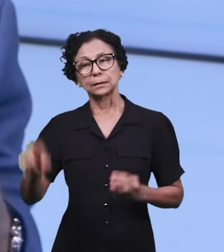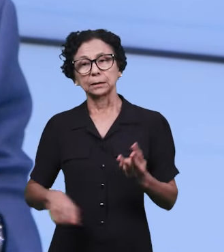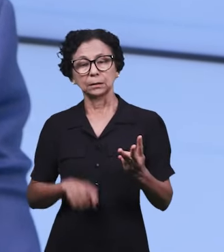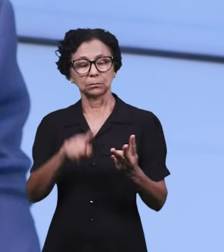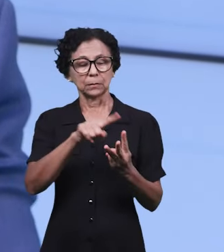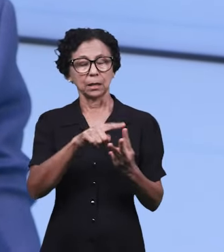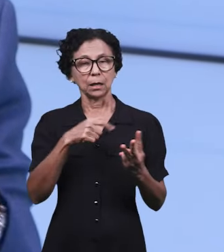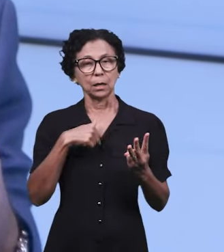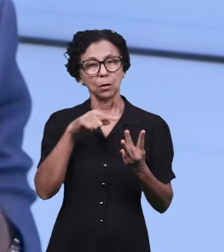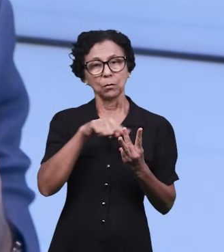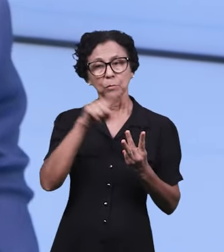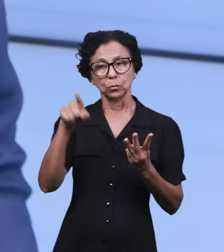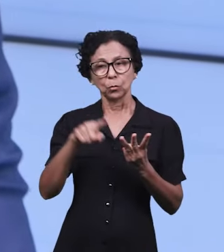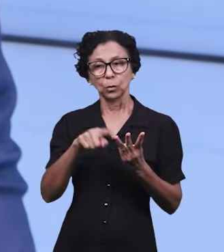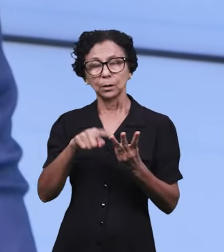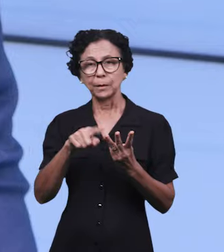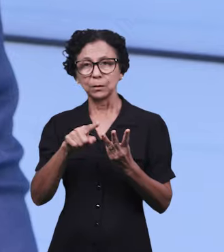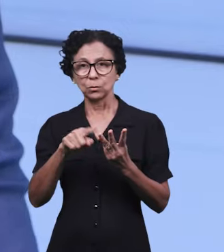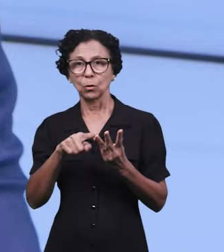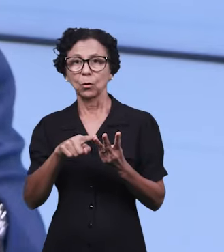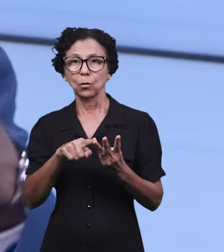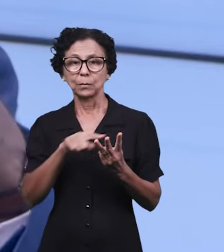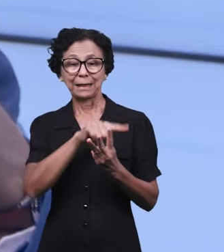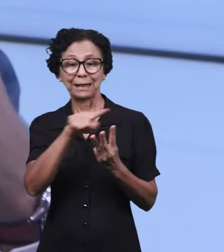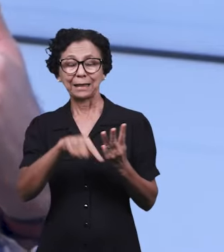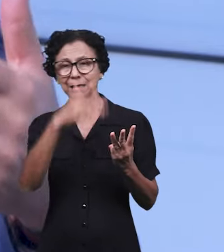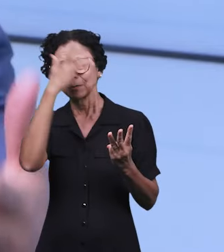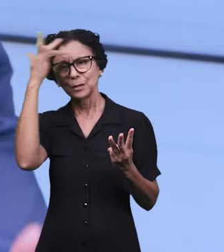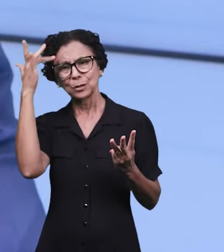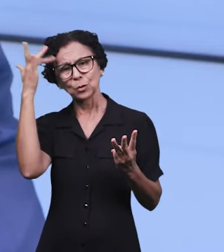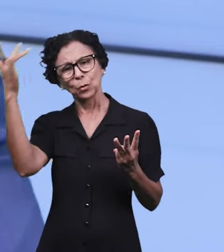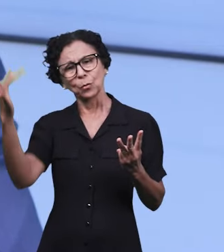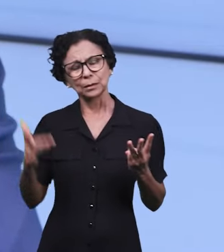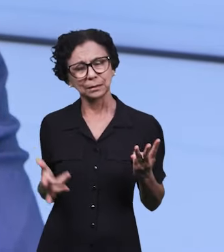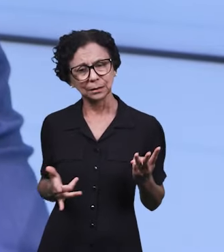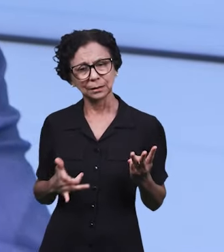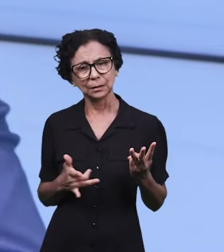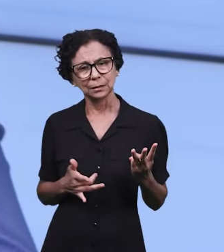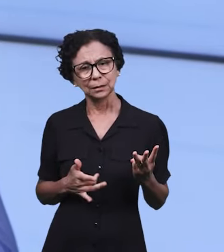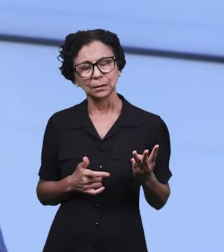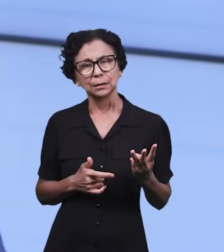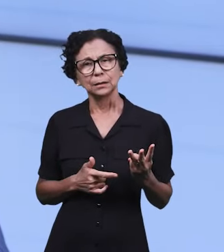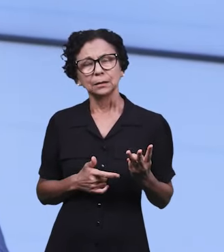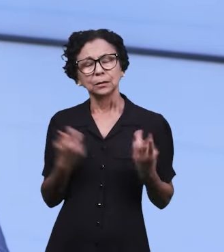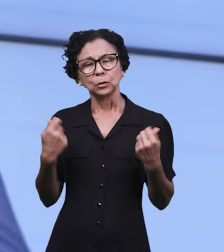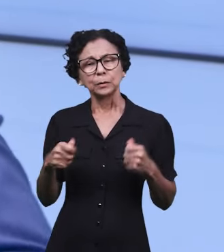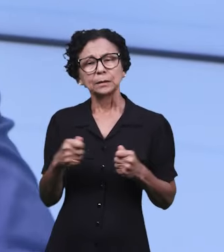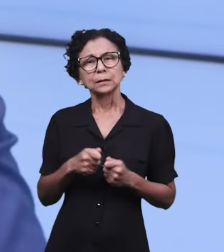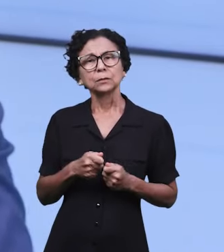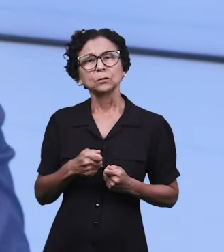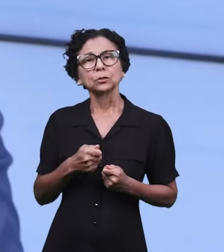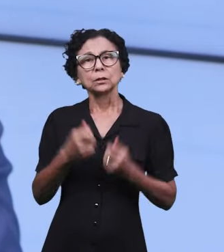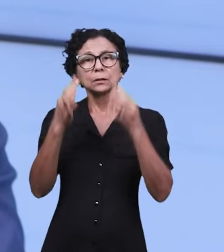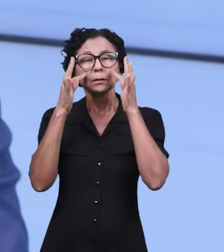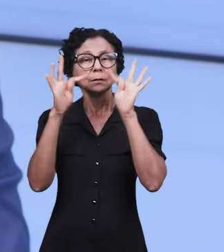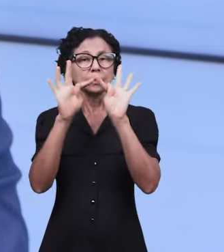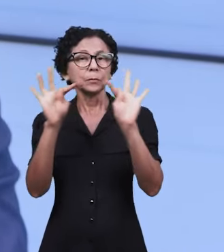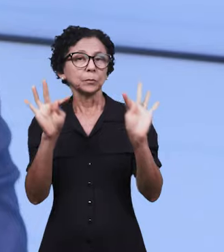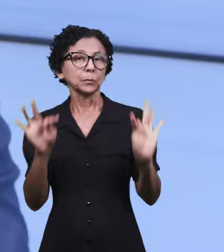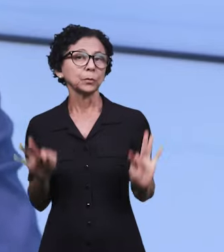que foi locado esteja na internet ou entre no local porque o que as pessoas pensam de mim então preciso que alguém escute aquilo como a